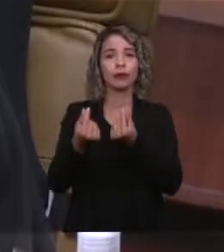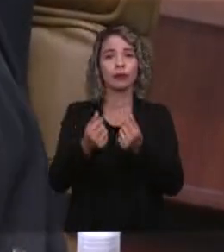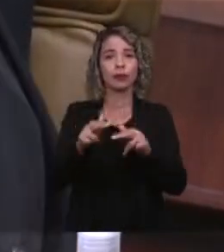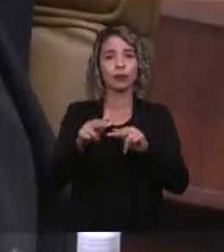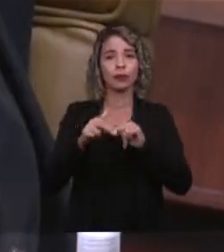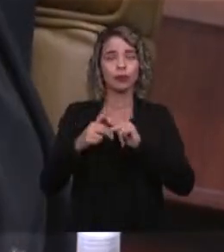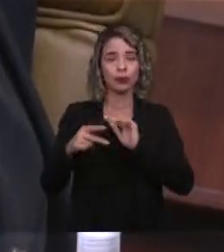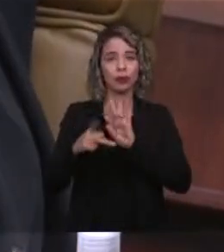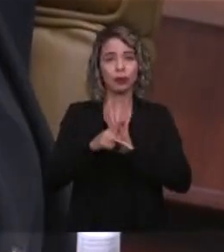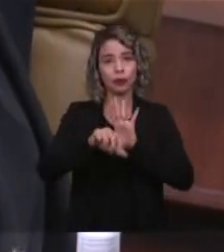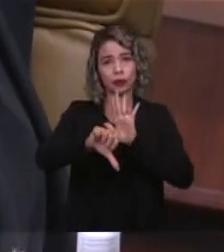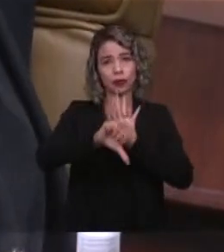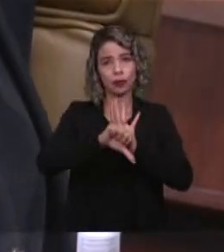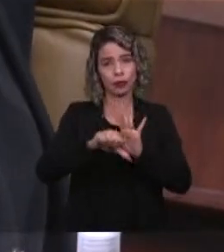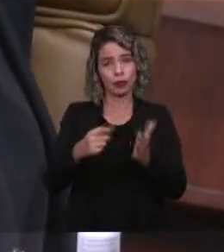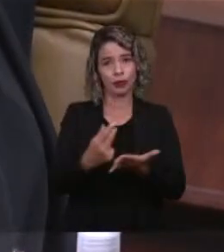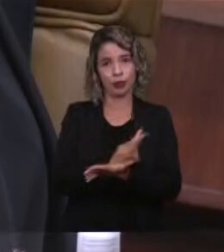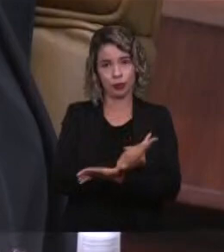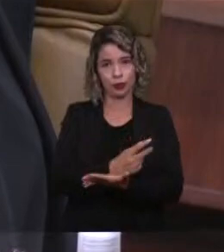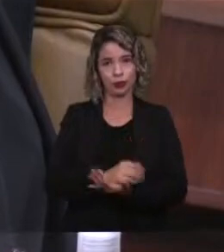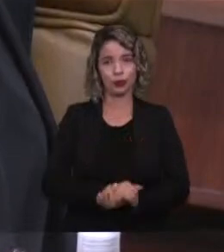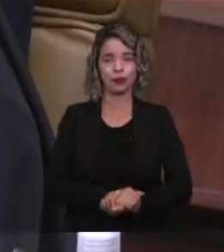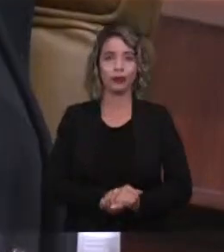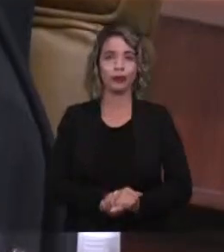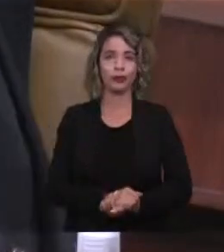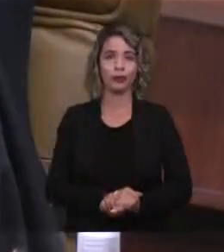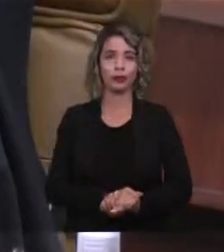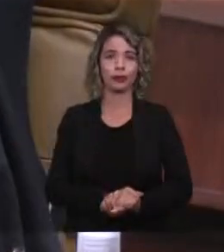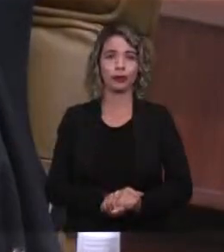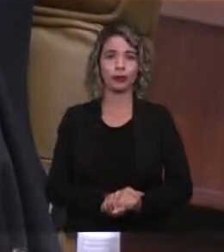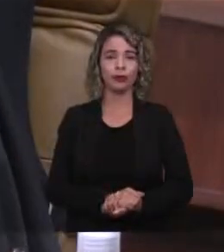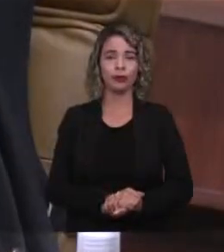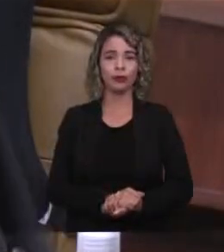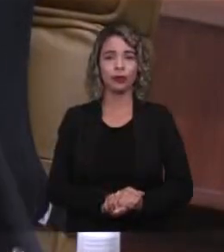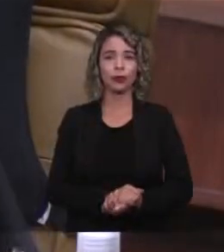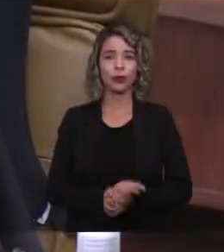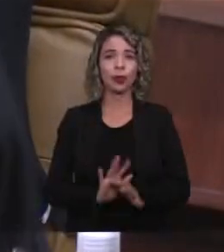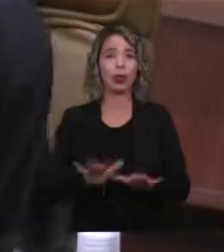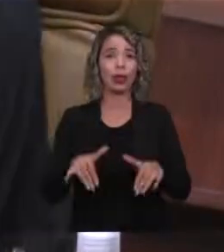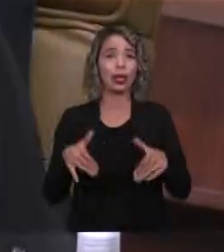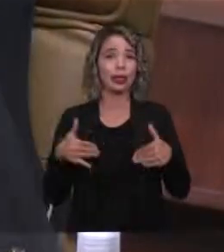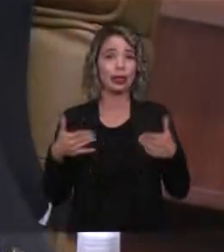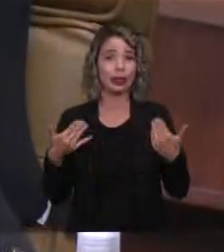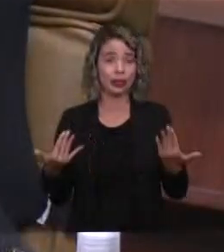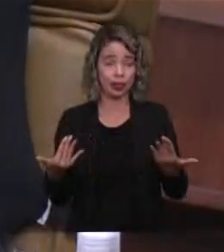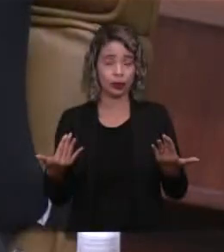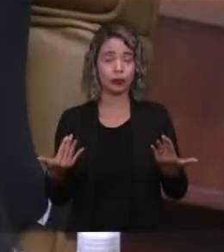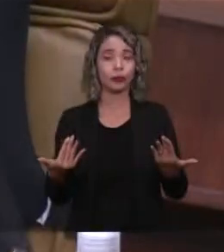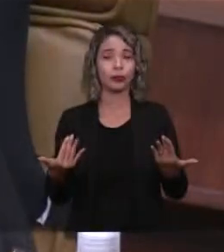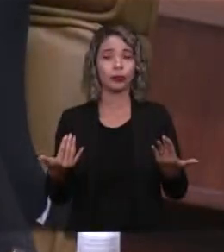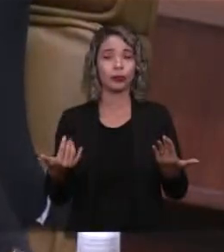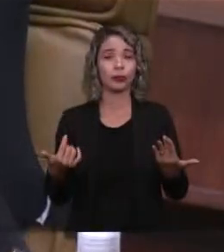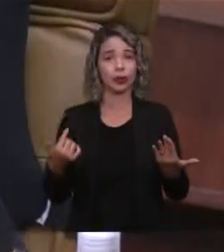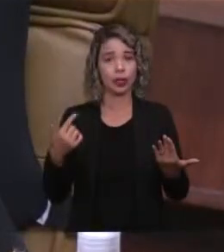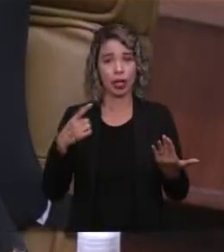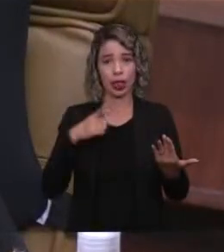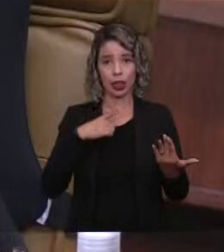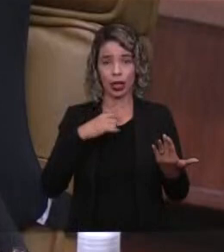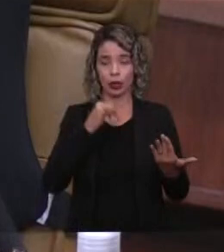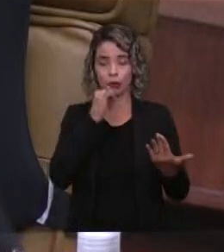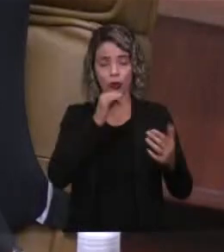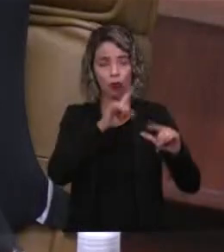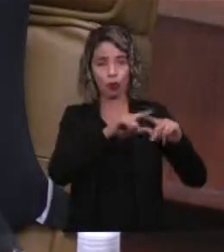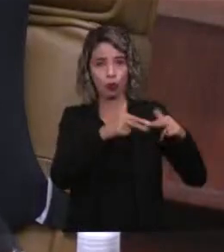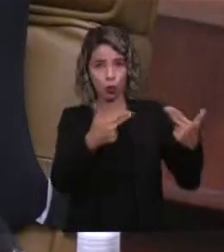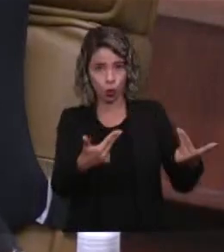decorrentes do ilícito. Então, dentro desse espectro, eu tenho o produto do